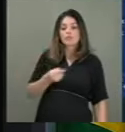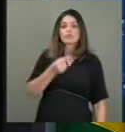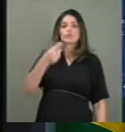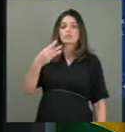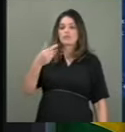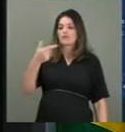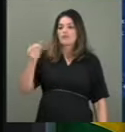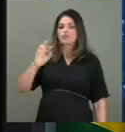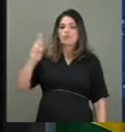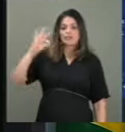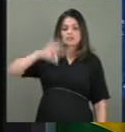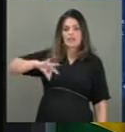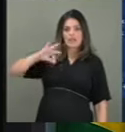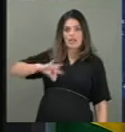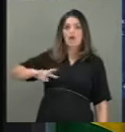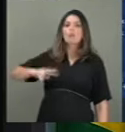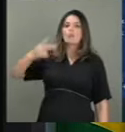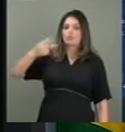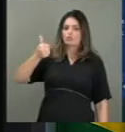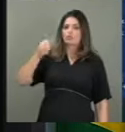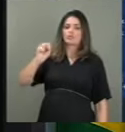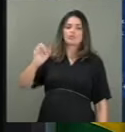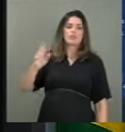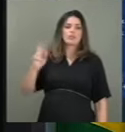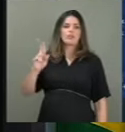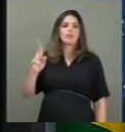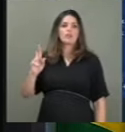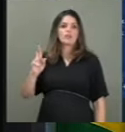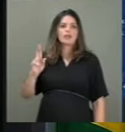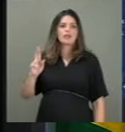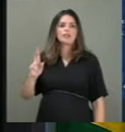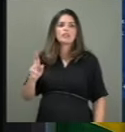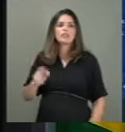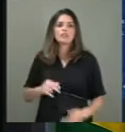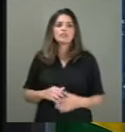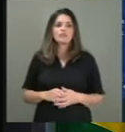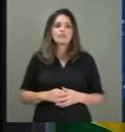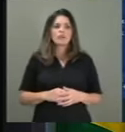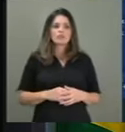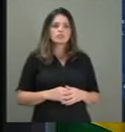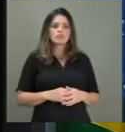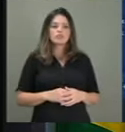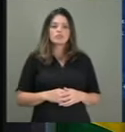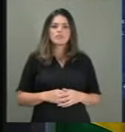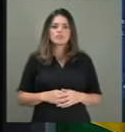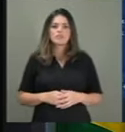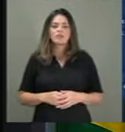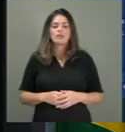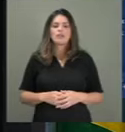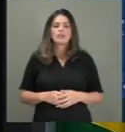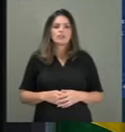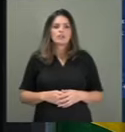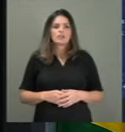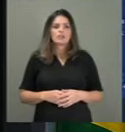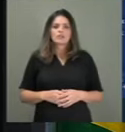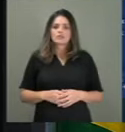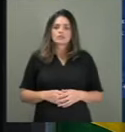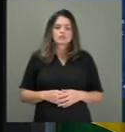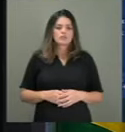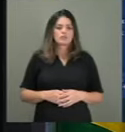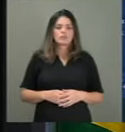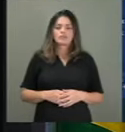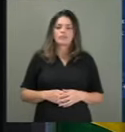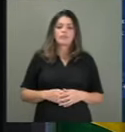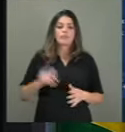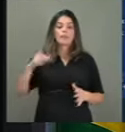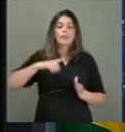aumento 18 reais aumento real em relação ao valor de 1.302 a faixa de